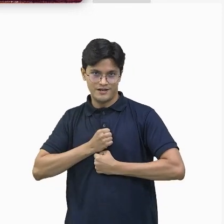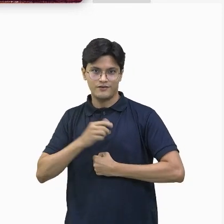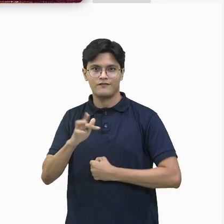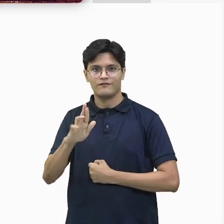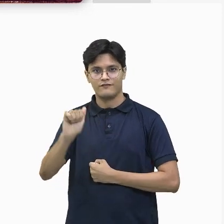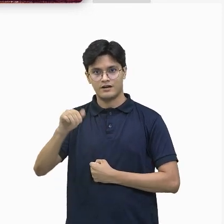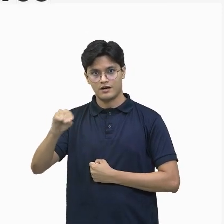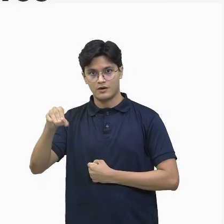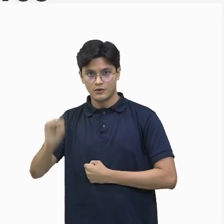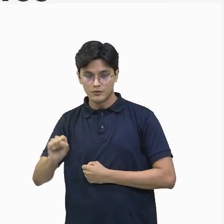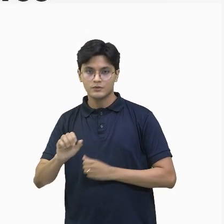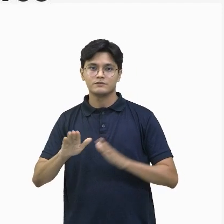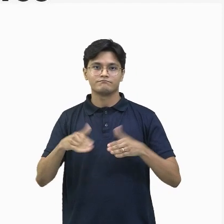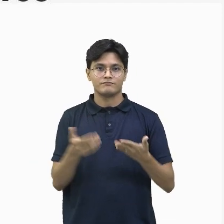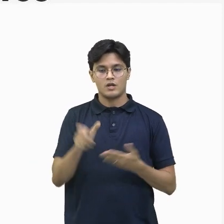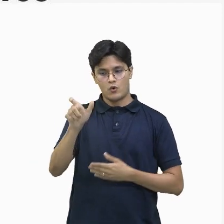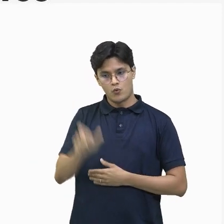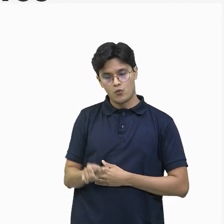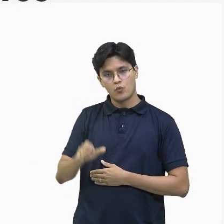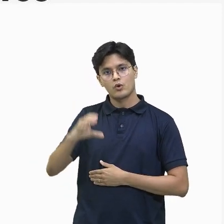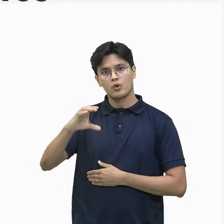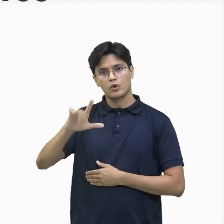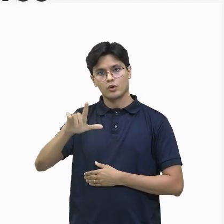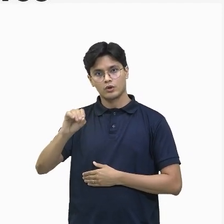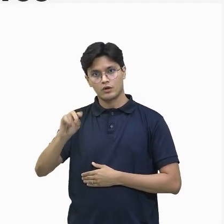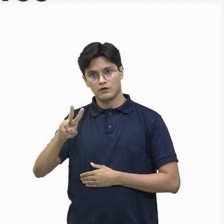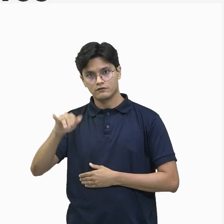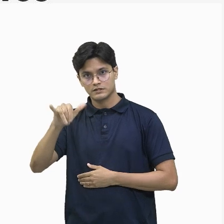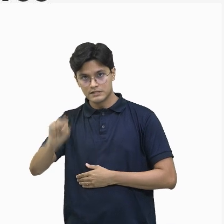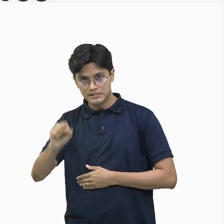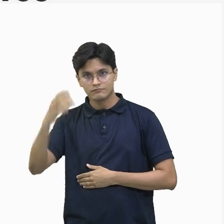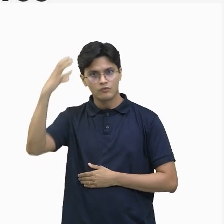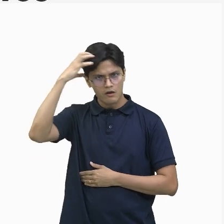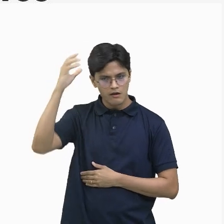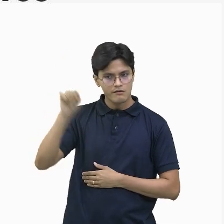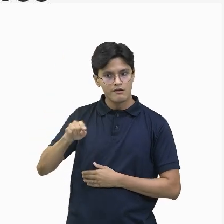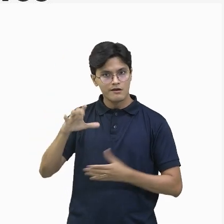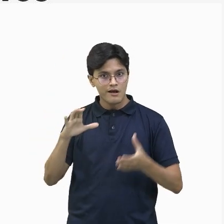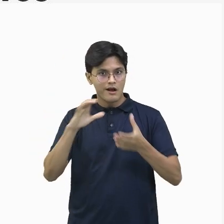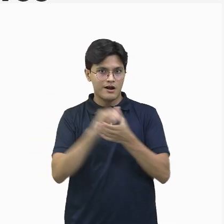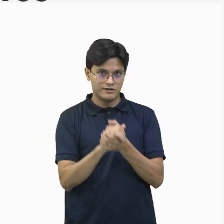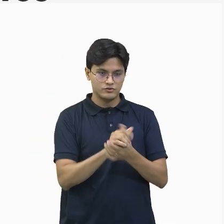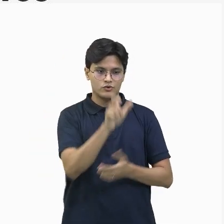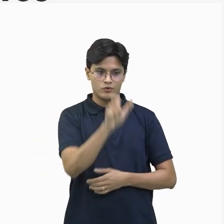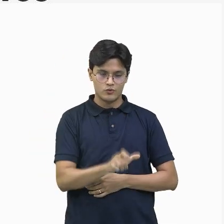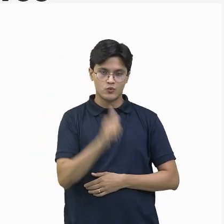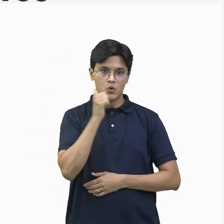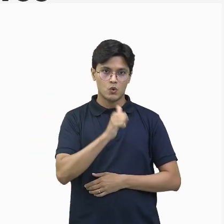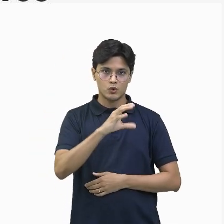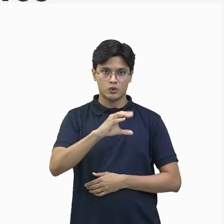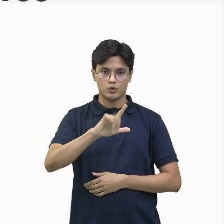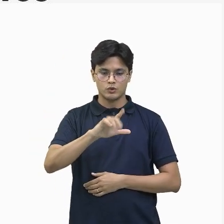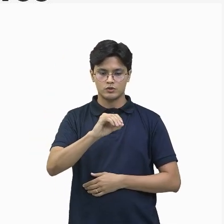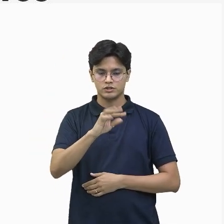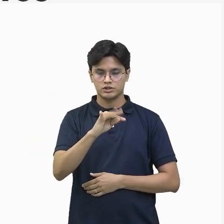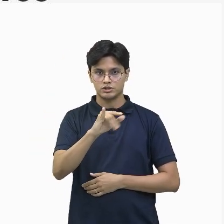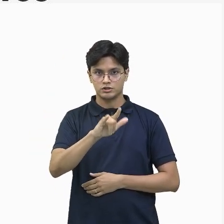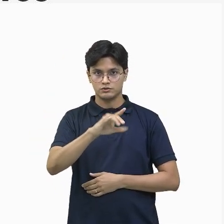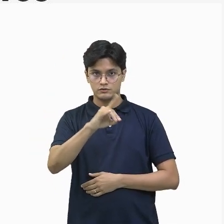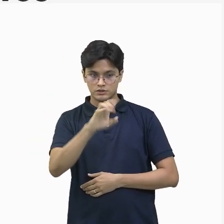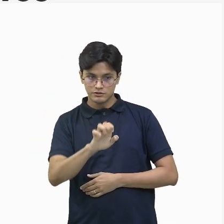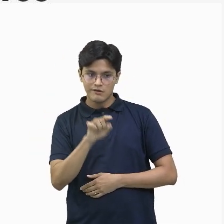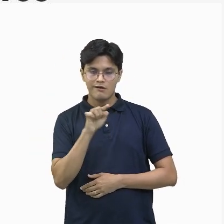o Clovis casou-se então com Clotilde, uma cristã pertencente ao reino dos